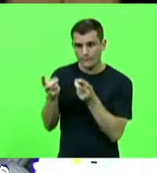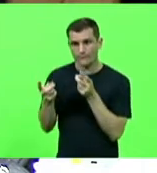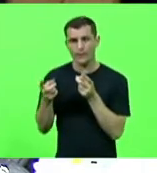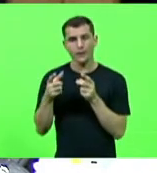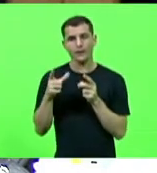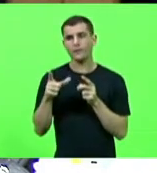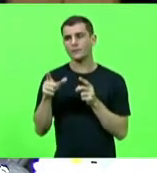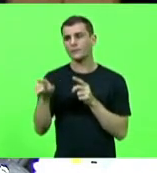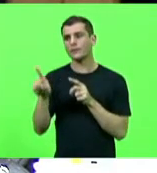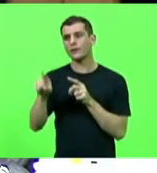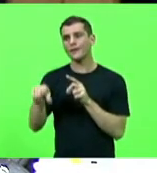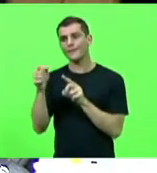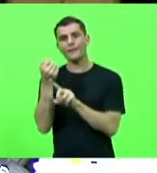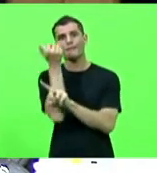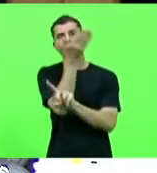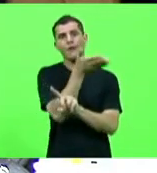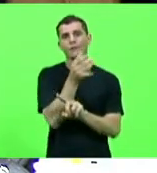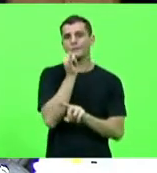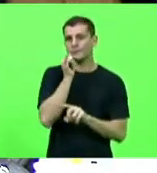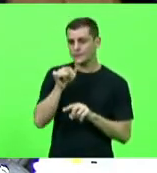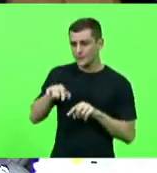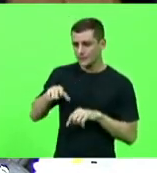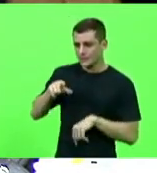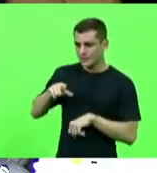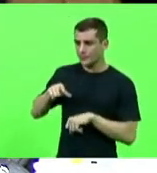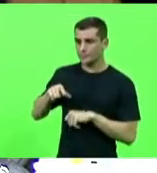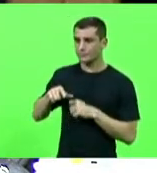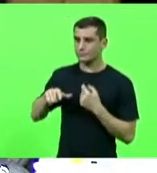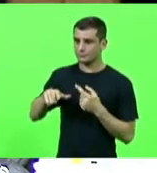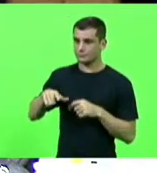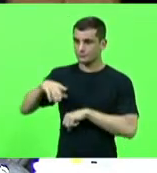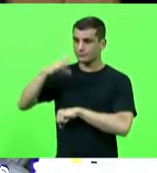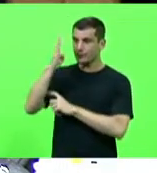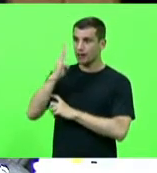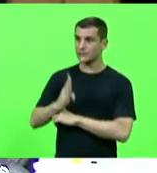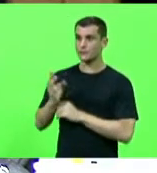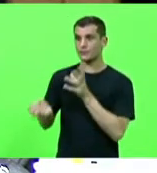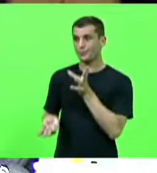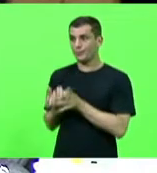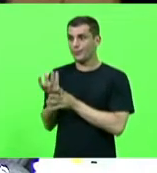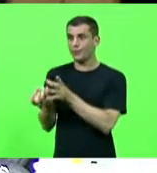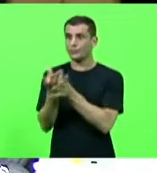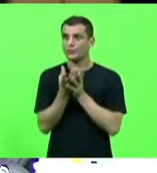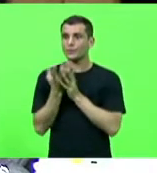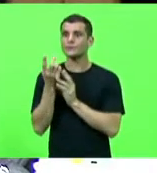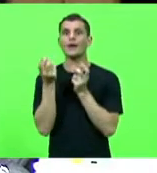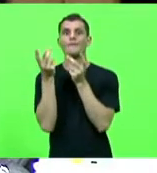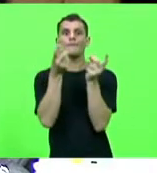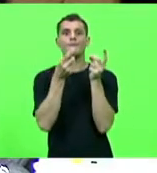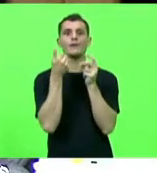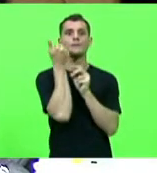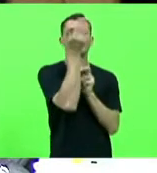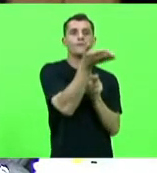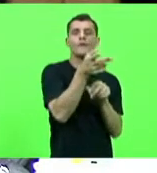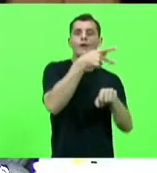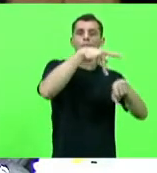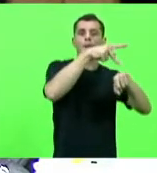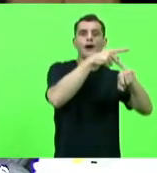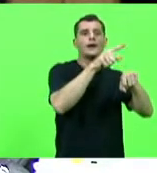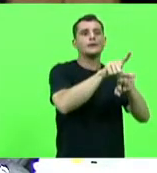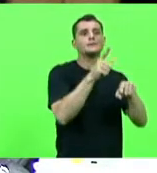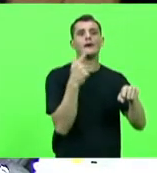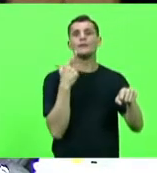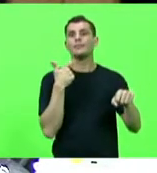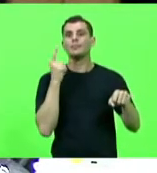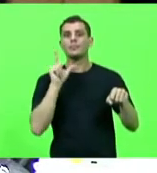fora, né, a matéria-prima volta para cá num valor lá em cima. Hoje, para você fazer entrega de produtos na área química, por